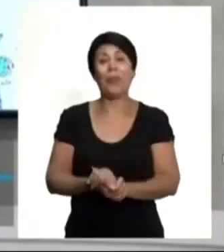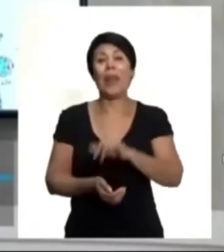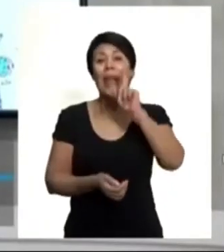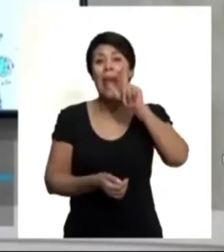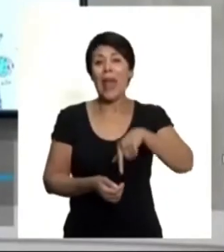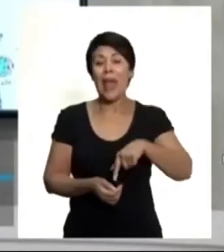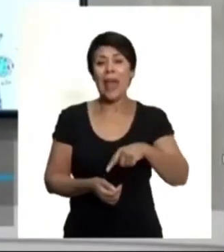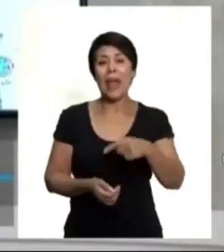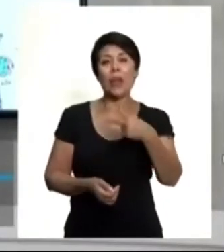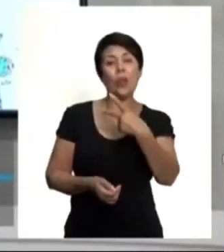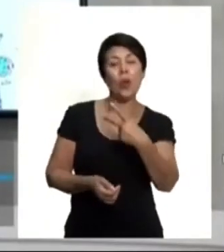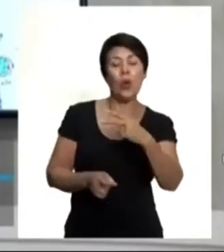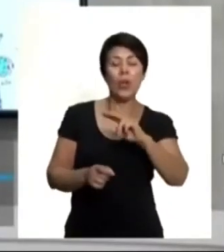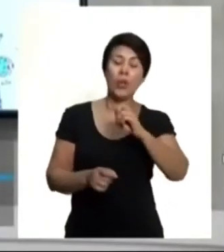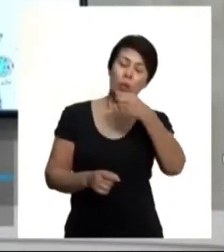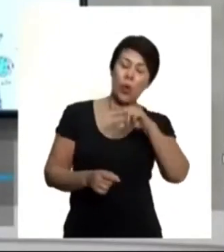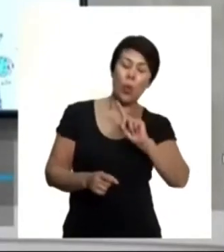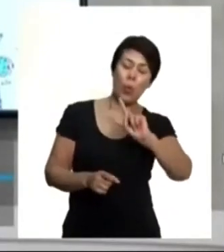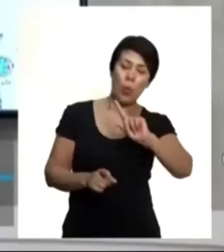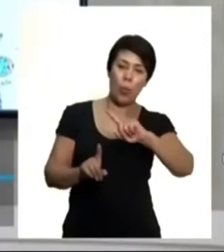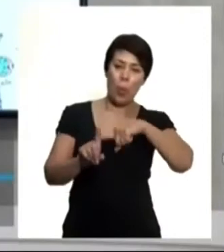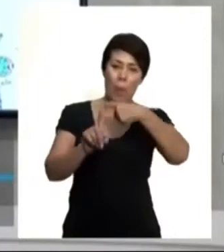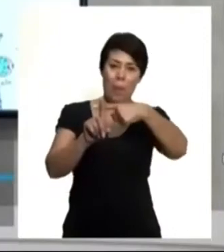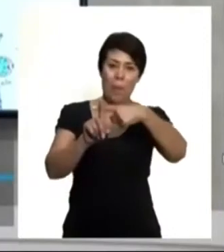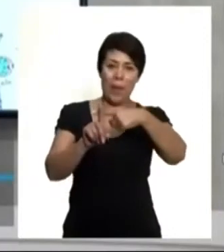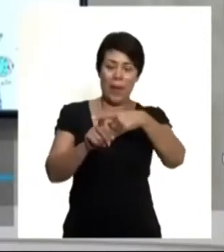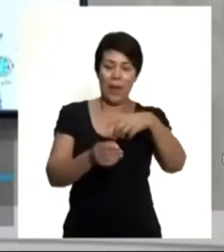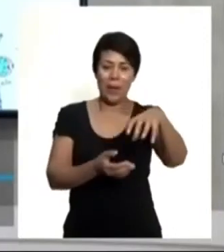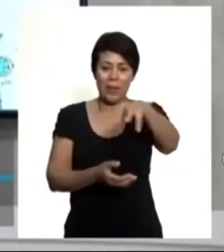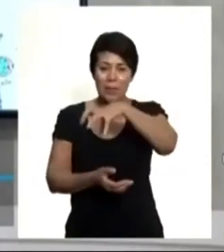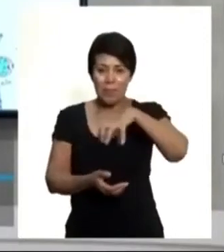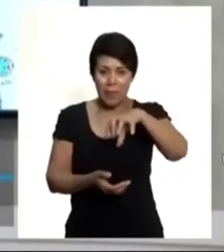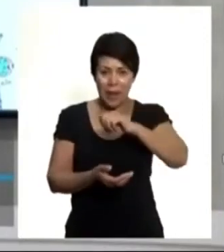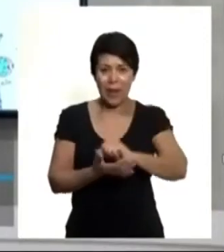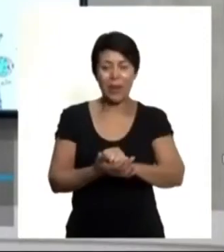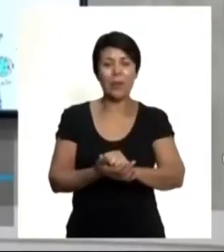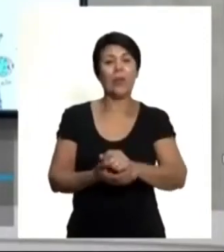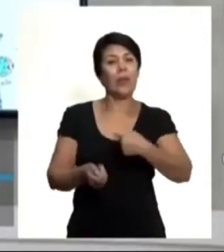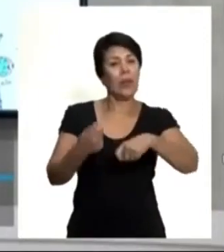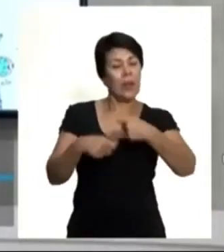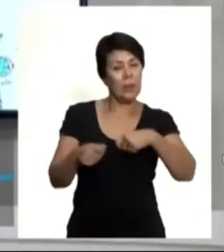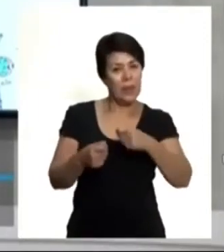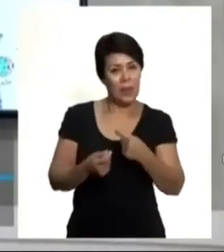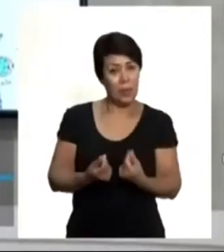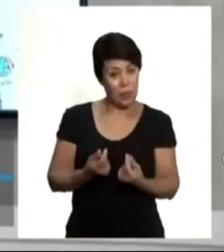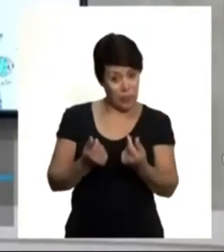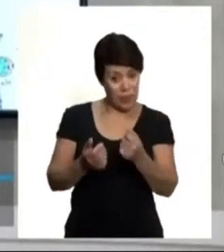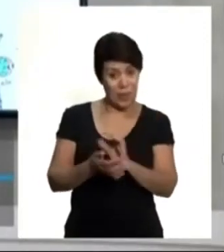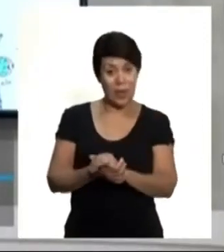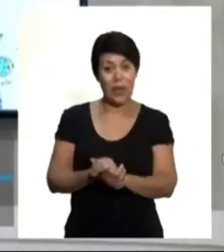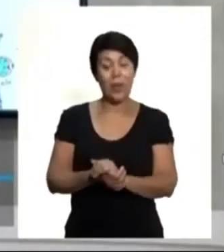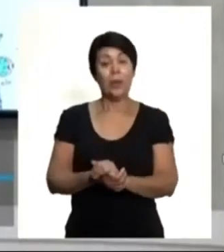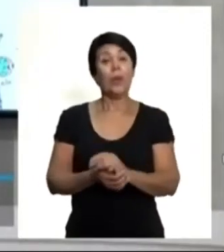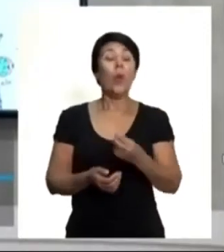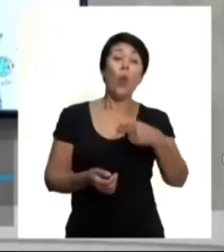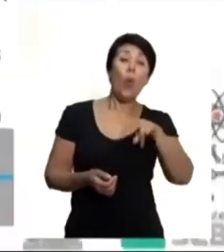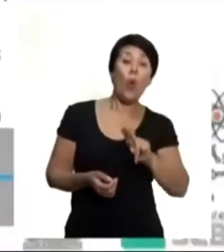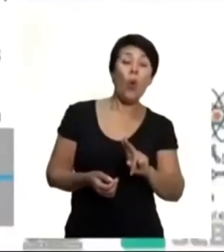de dois ou mais bairros que se dá na fase avançada do capitalismo financeiro. Conurbação de duas ou